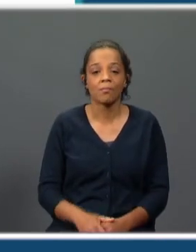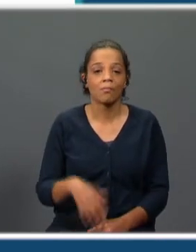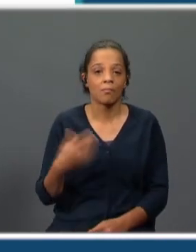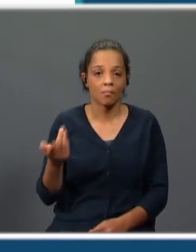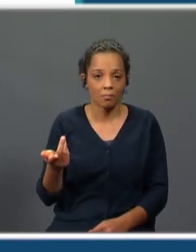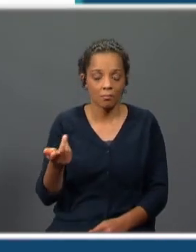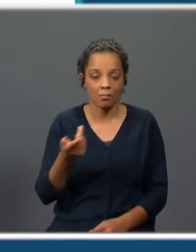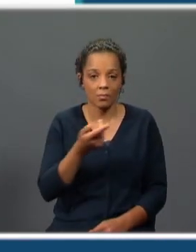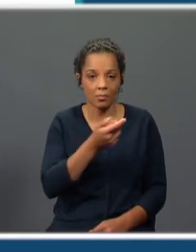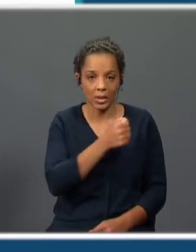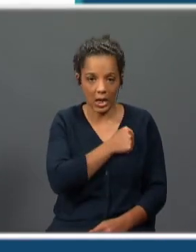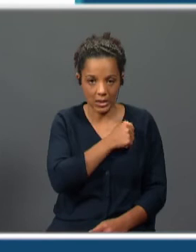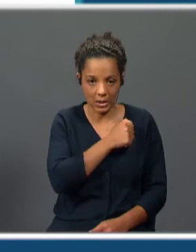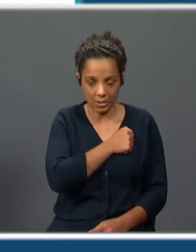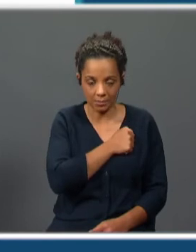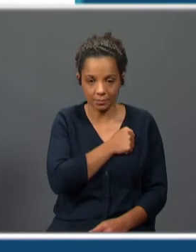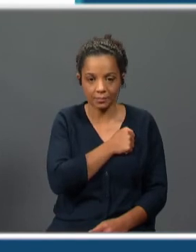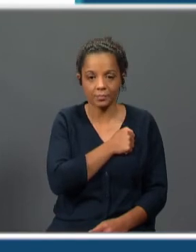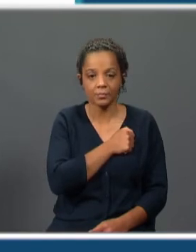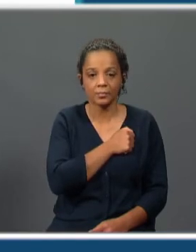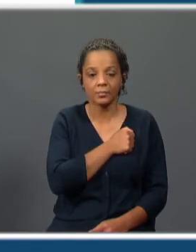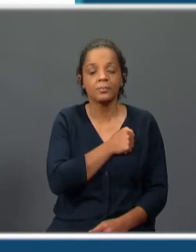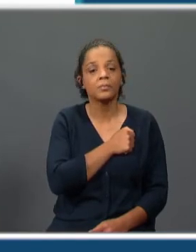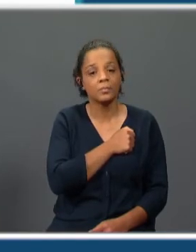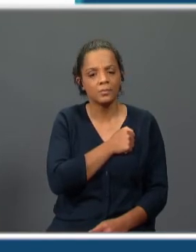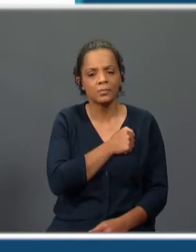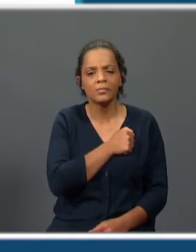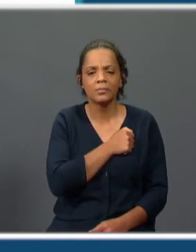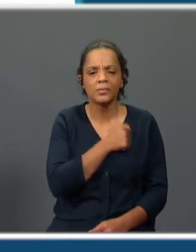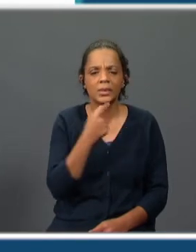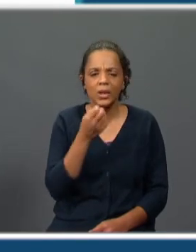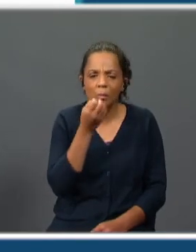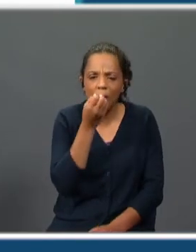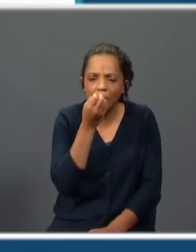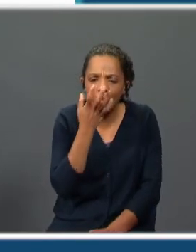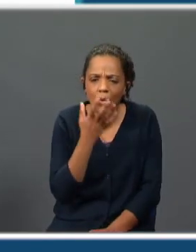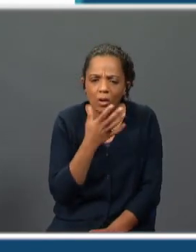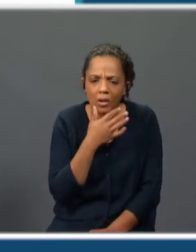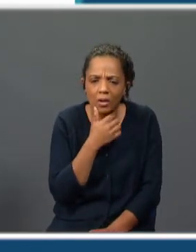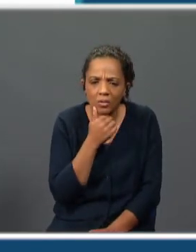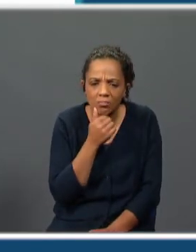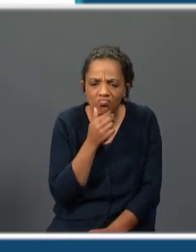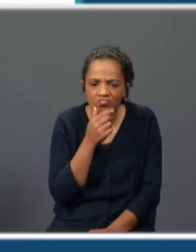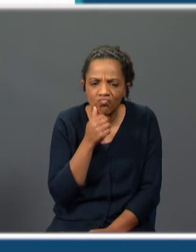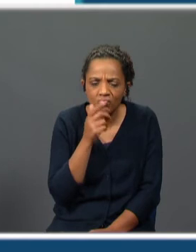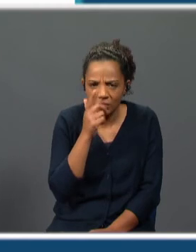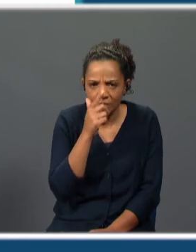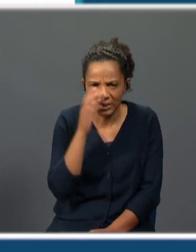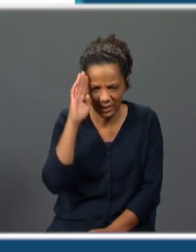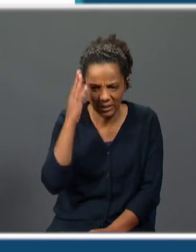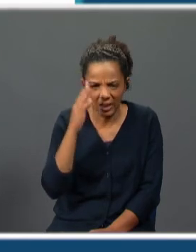Temos a casa, que tem ali umas flores que me parecem, sabem o